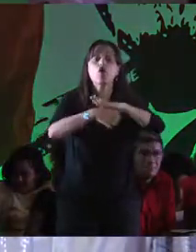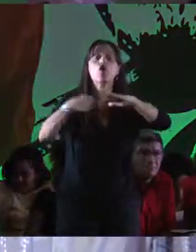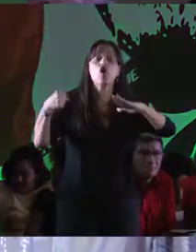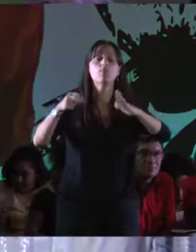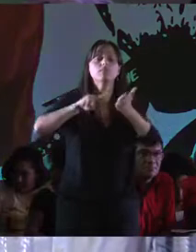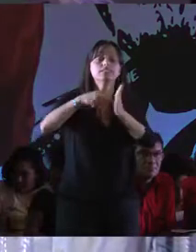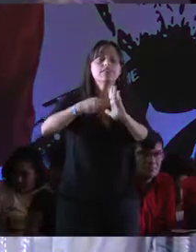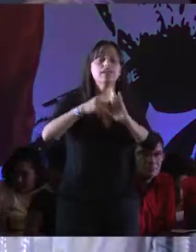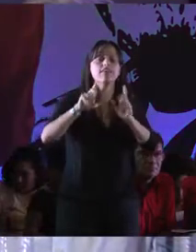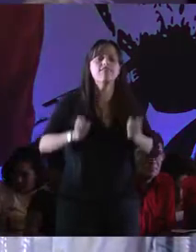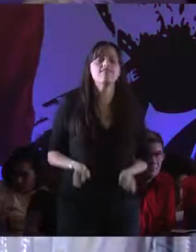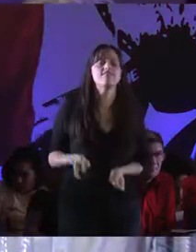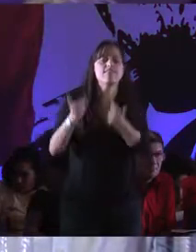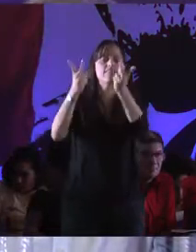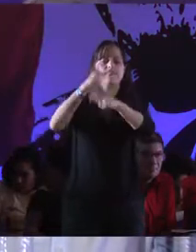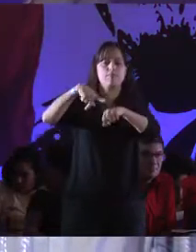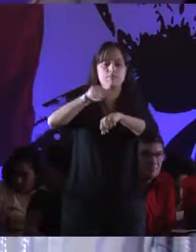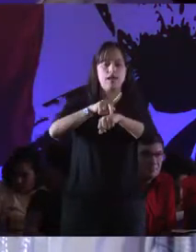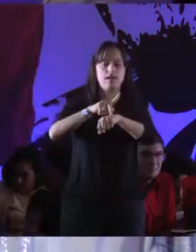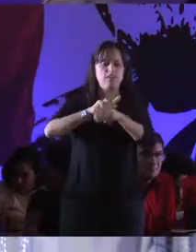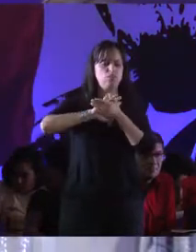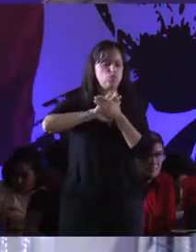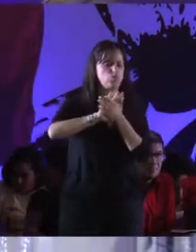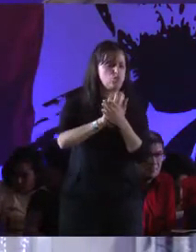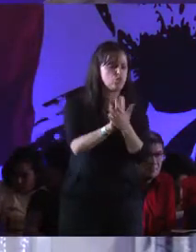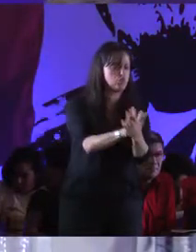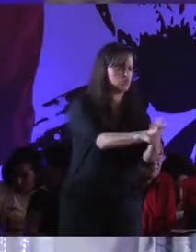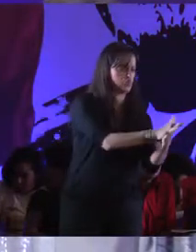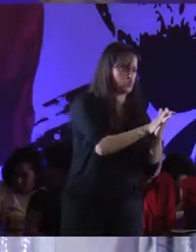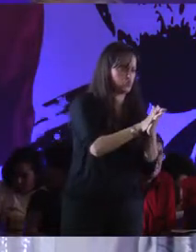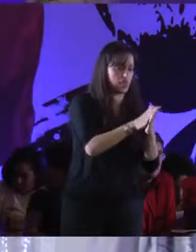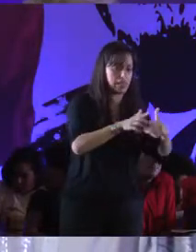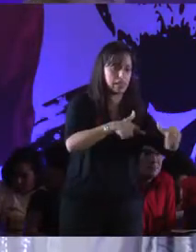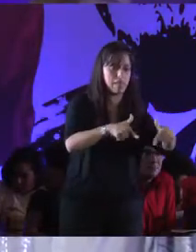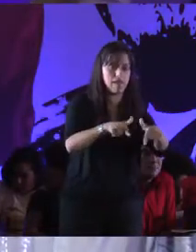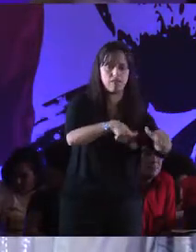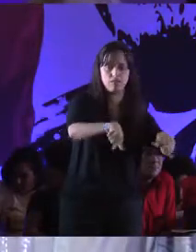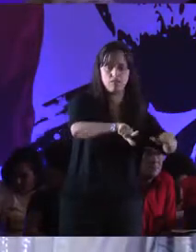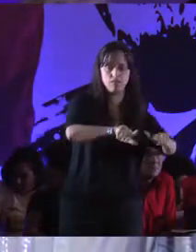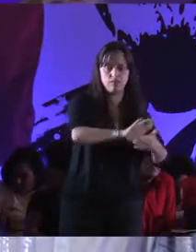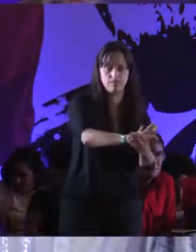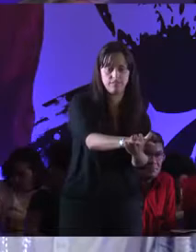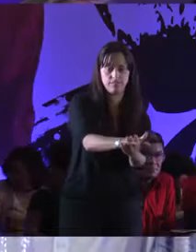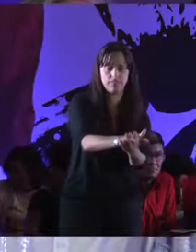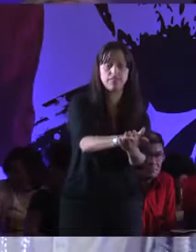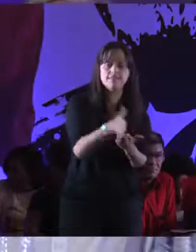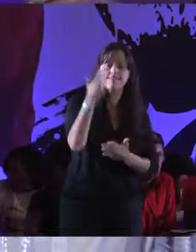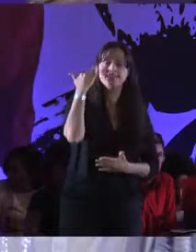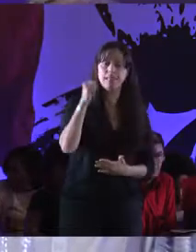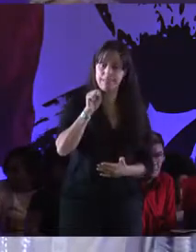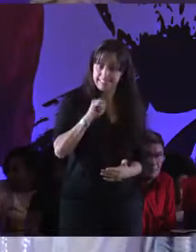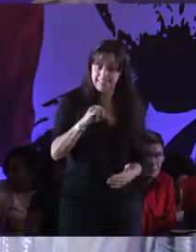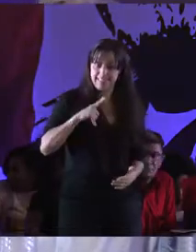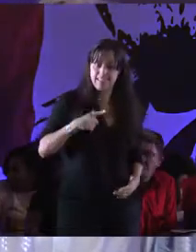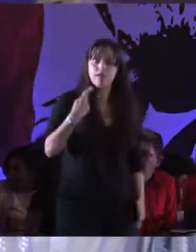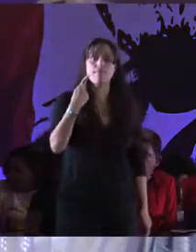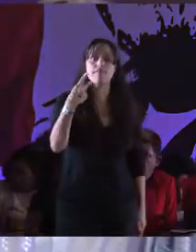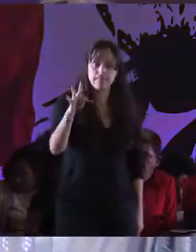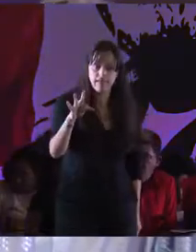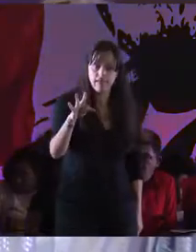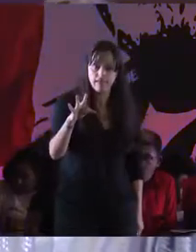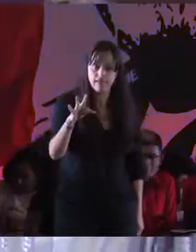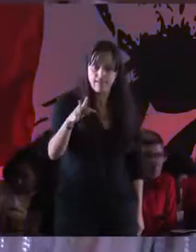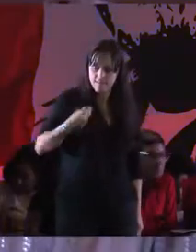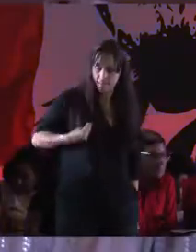país, para massacrar os trabalhadores. Eles sabem que enquanto tiver PT, enquanto tiver Lula, eles